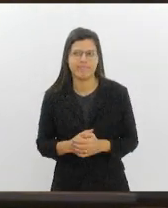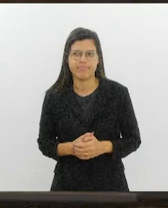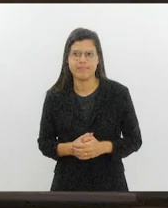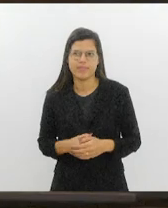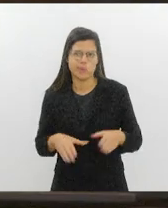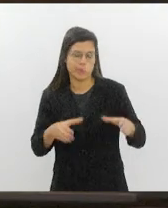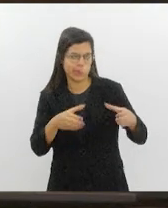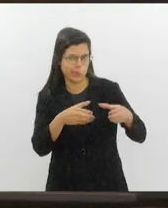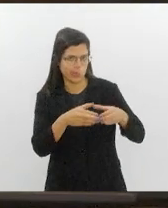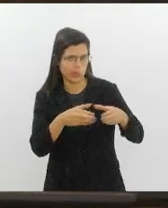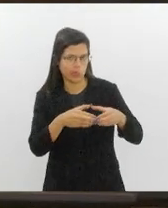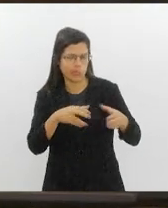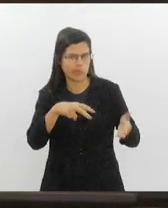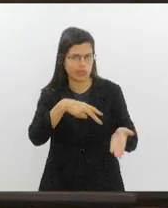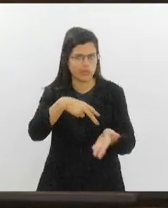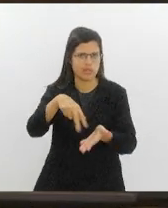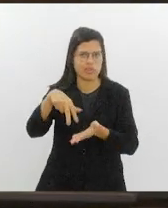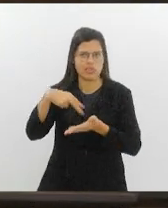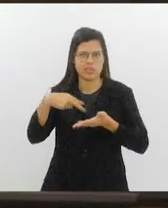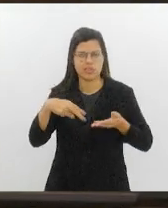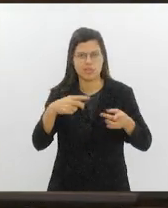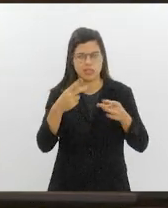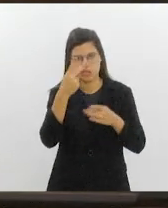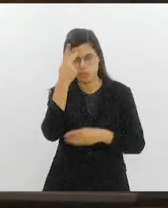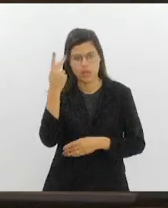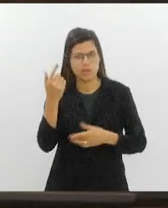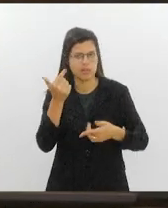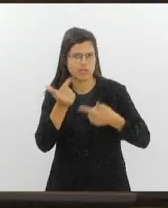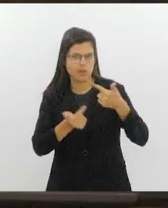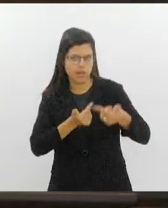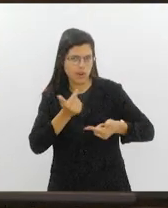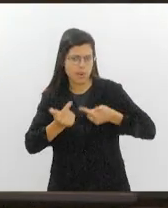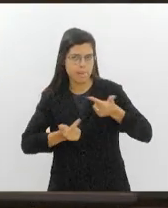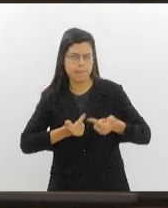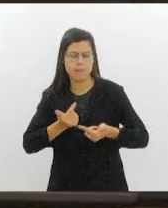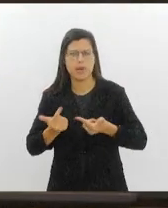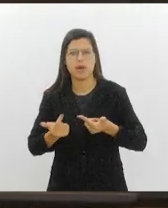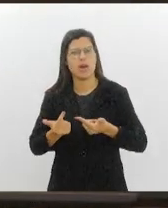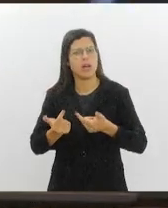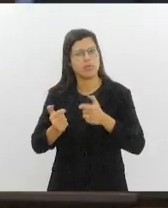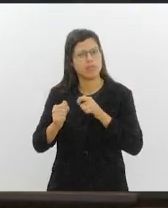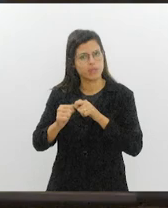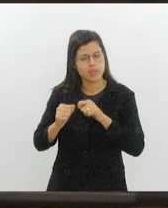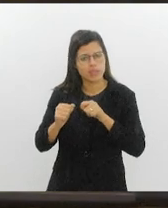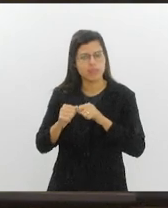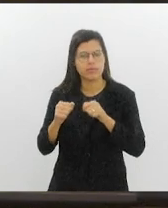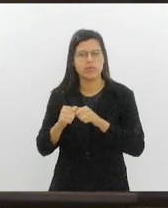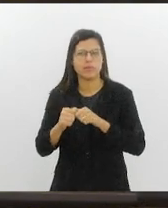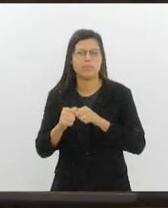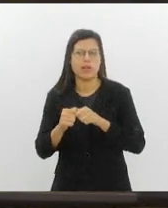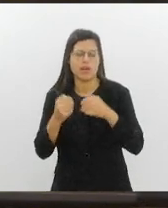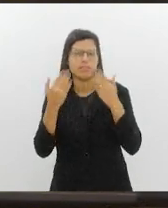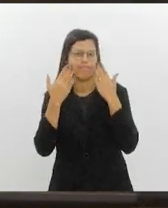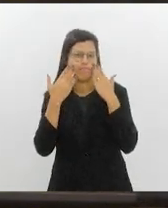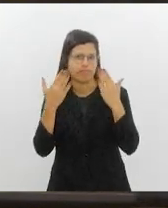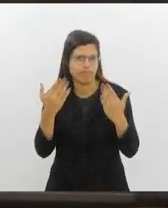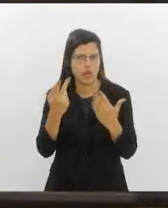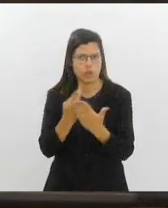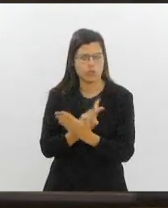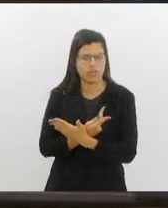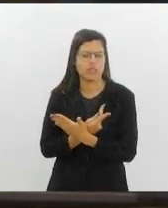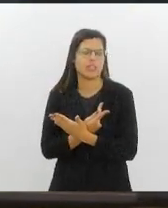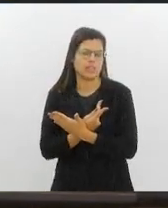companhia, das pessoas que trabalham, que de alguma forma faz parte, faz esse espetáculo acontecer, os